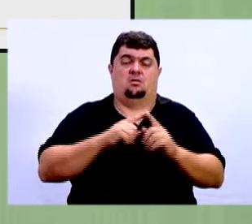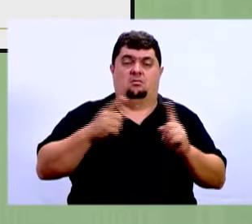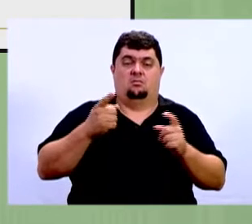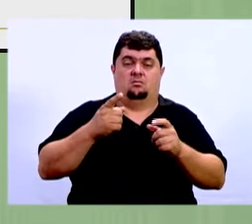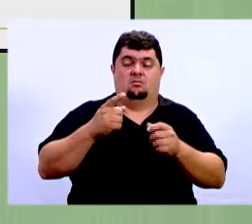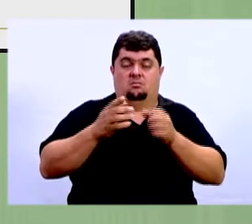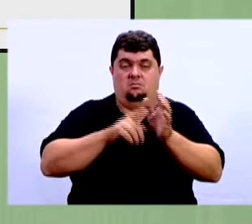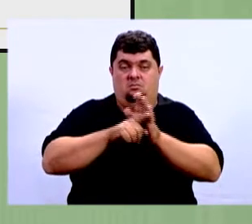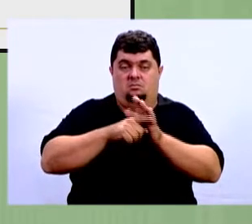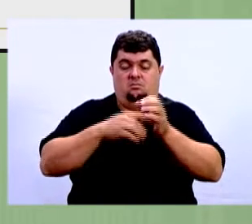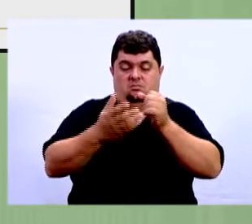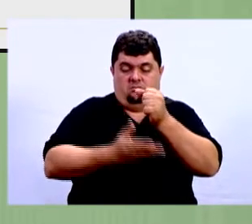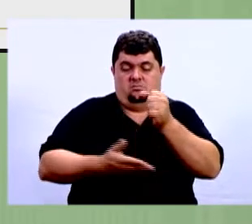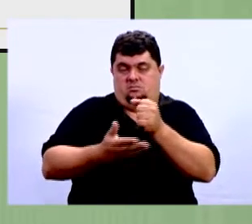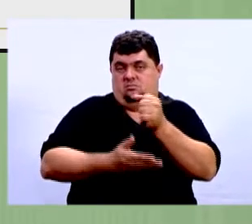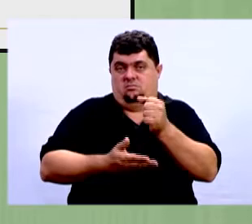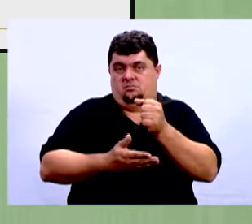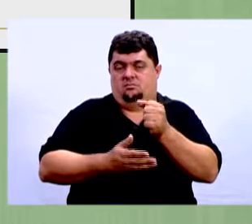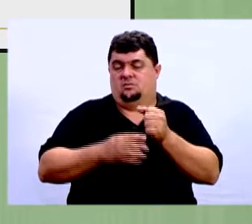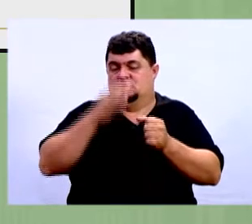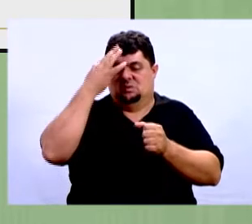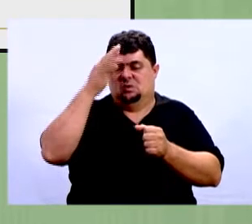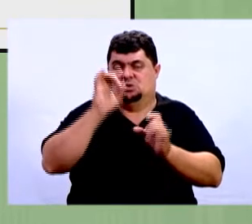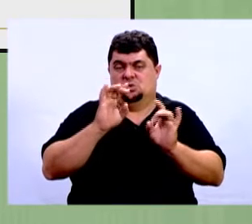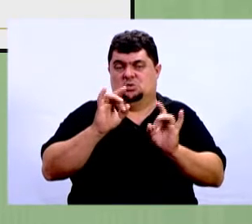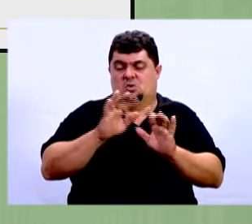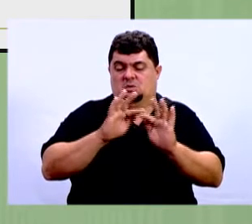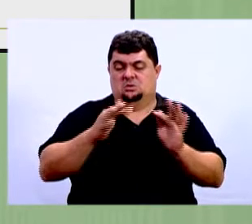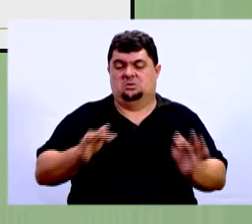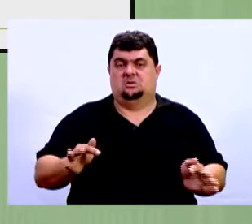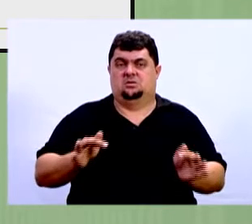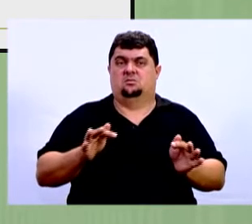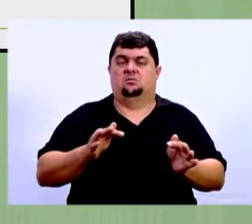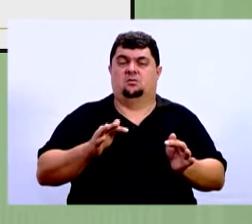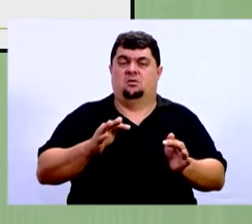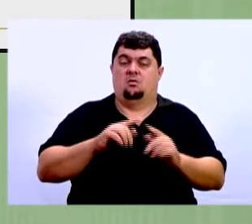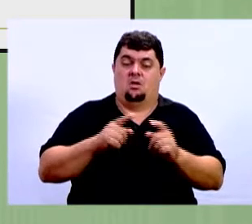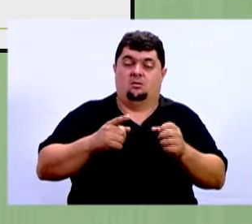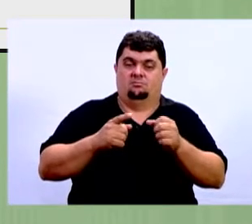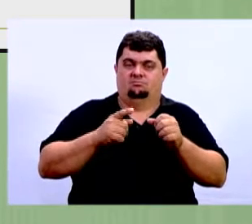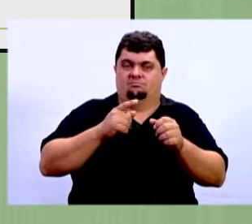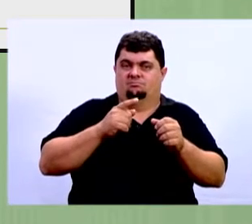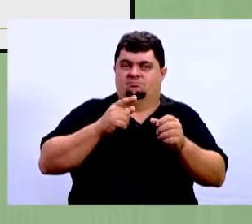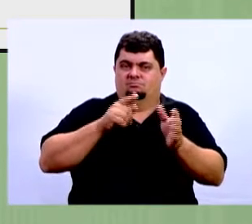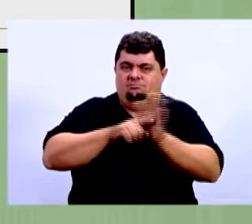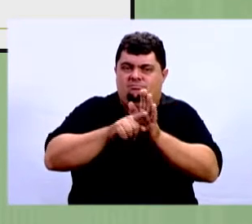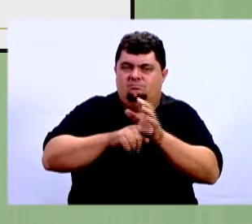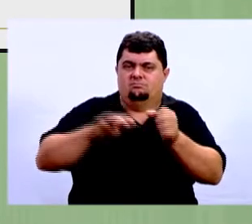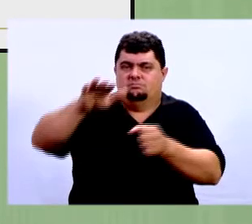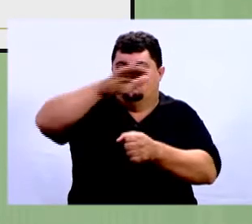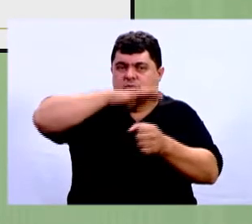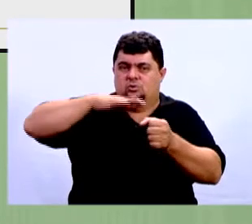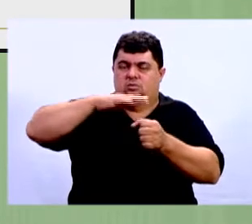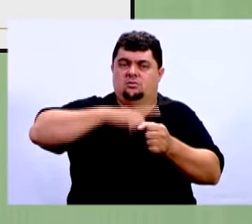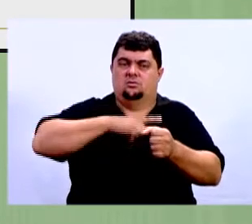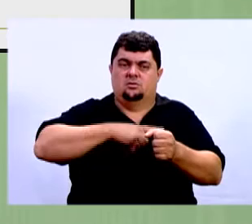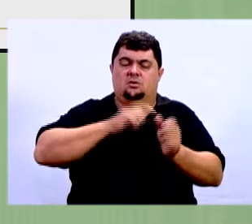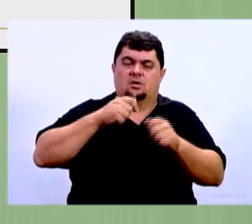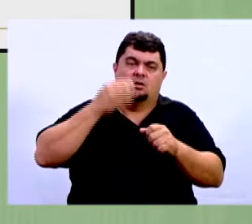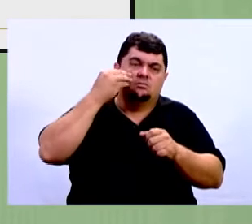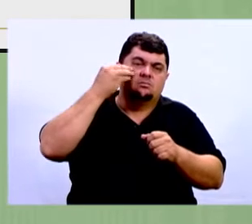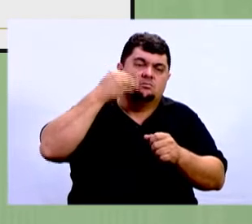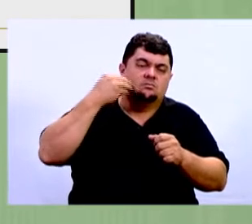básica, ela é discussão teórica. Uma pesquisa aplicada, você tenta fazer intervenção